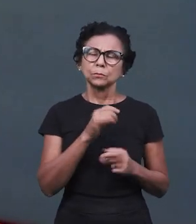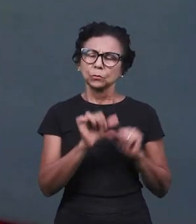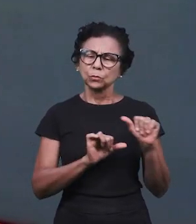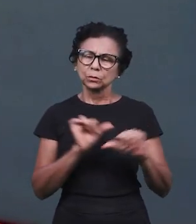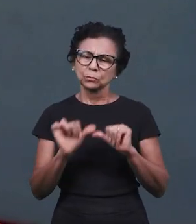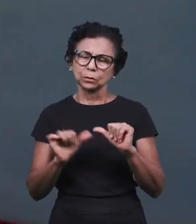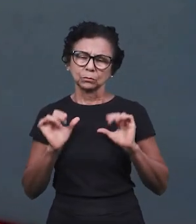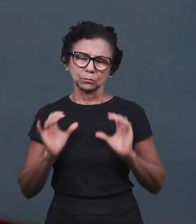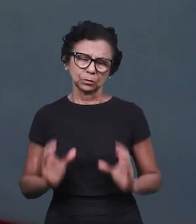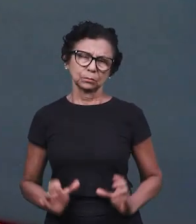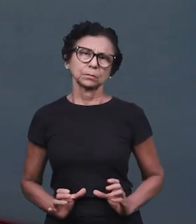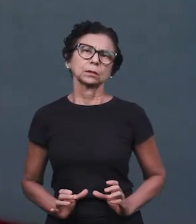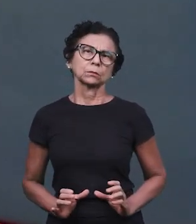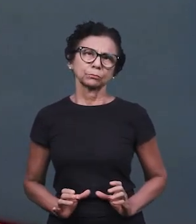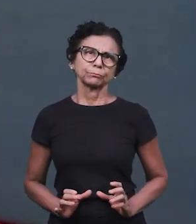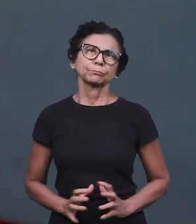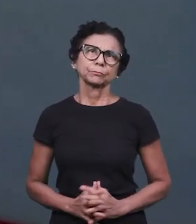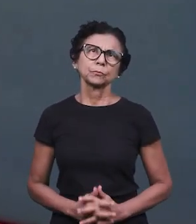de comportamento.